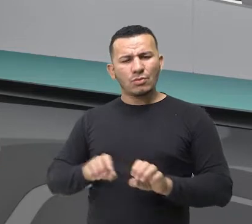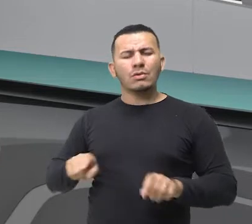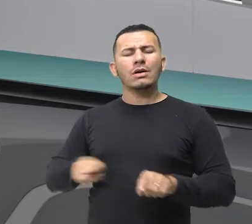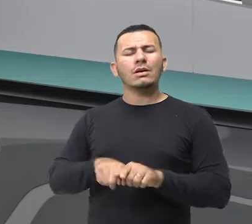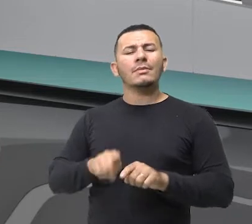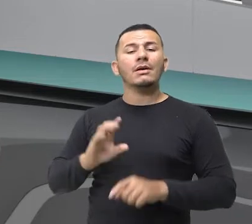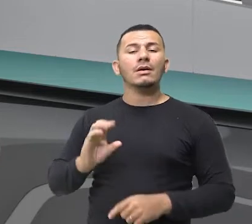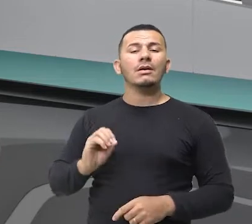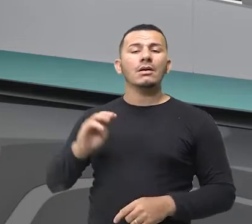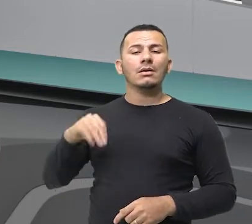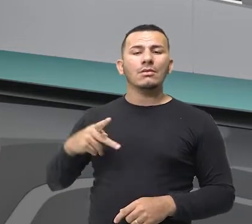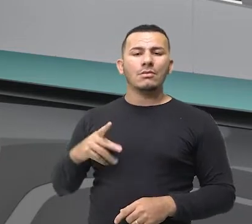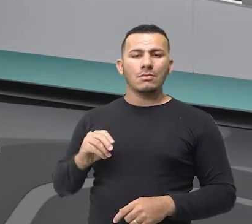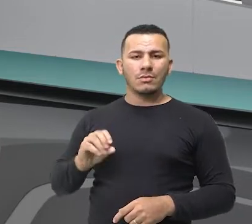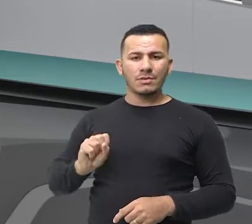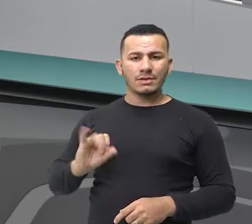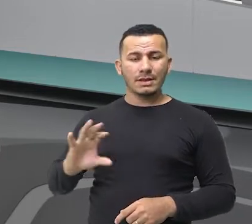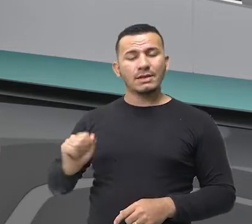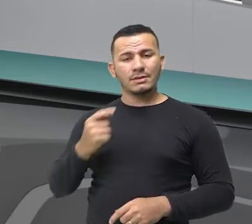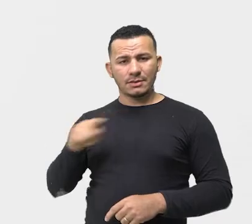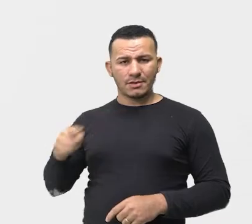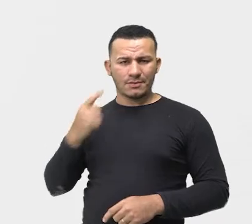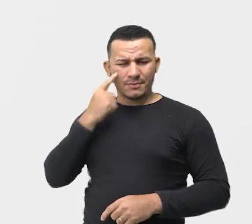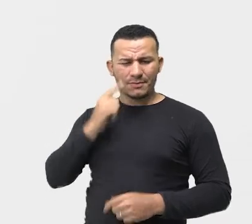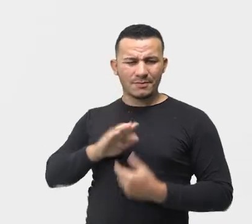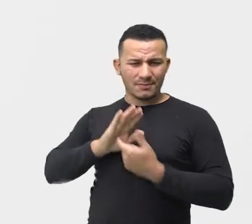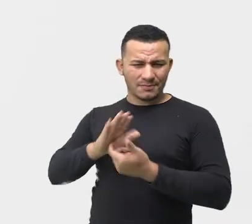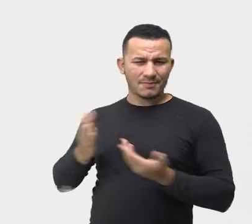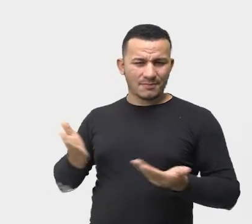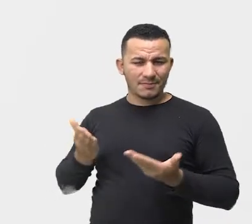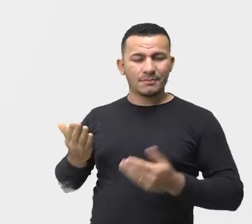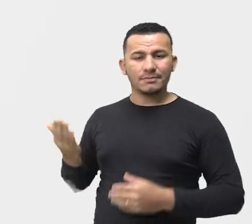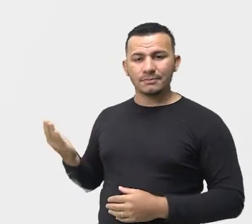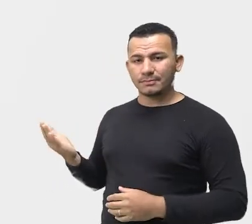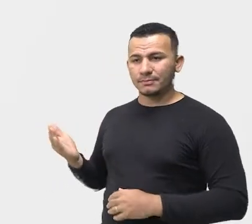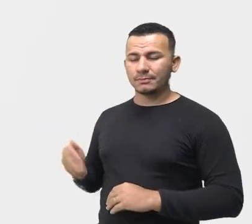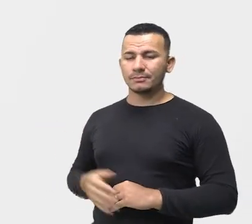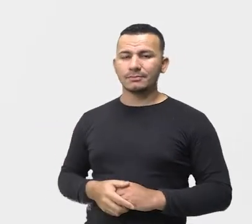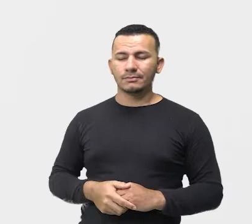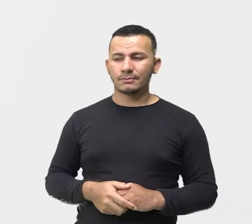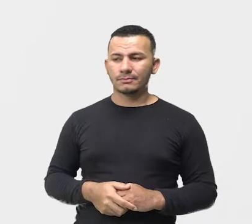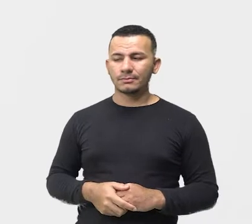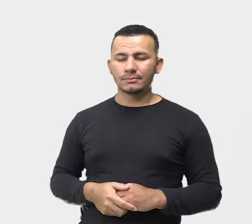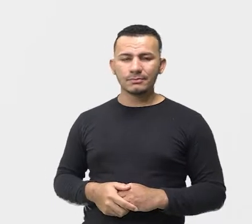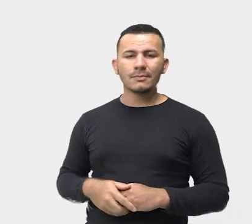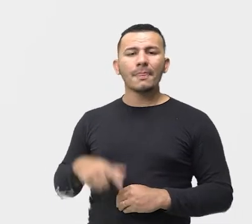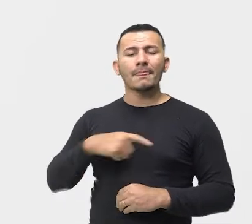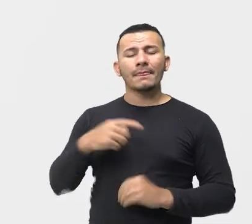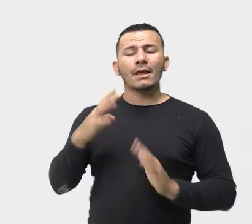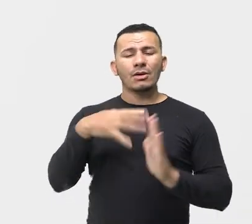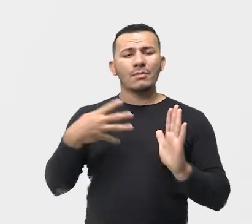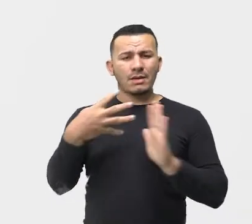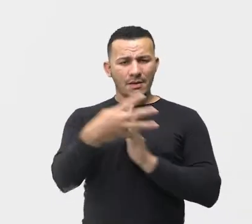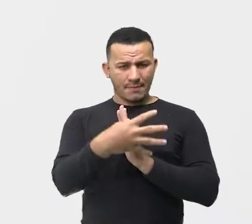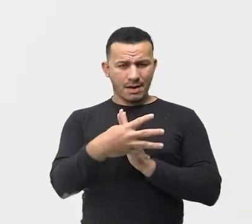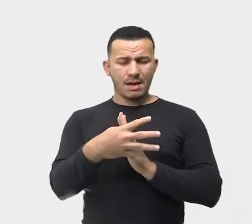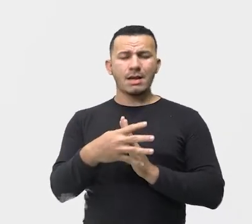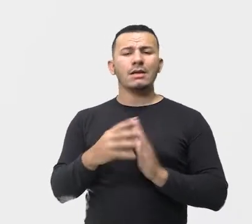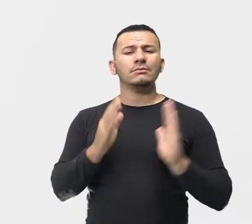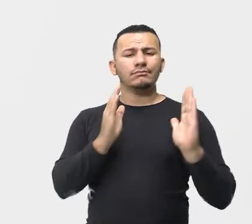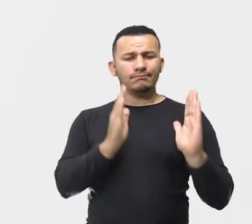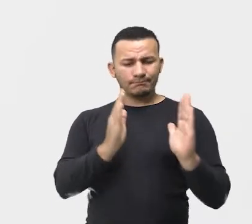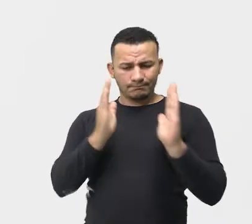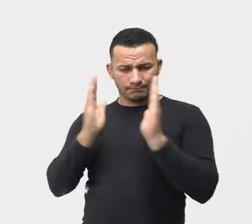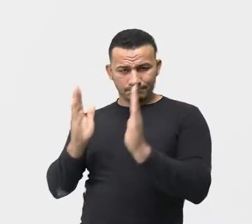composição dessa carta colocando aí para vocês o nosso texto observem aí que nós temos uma organização específica